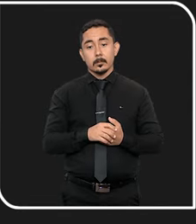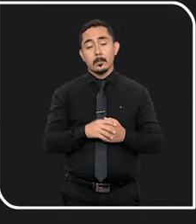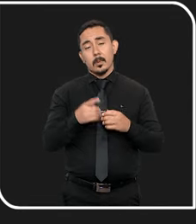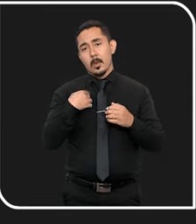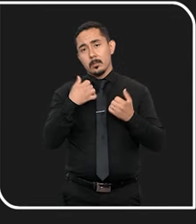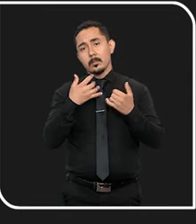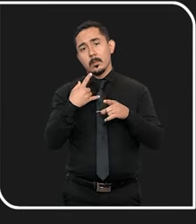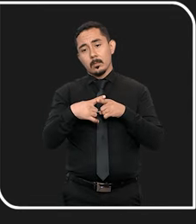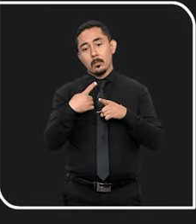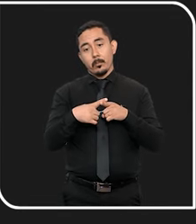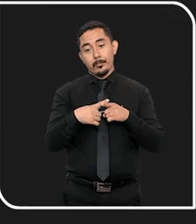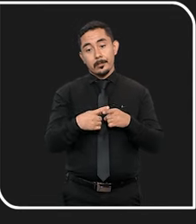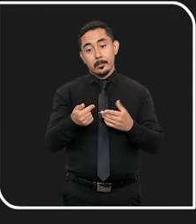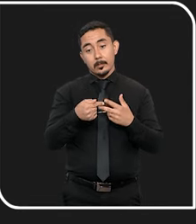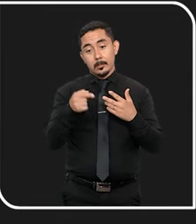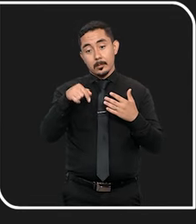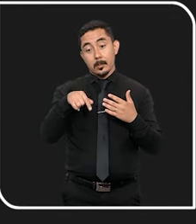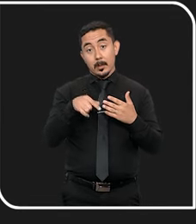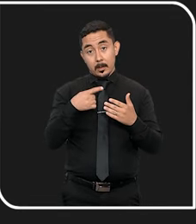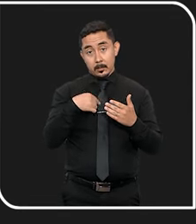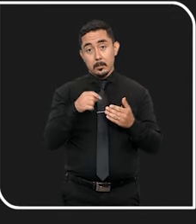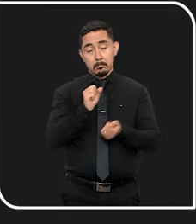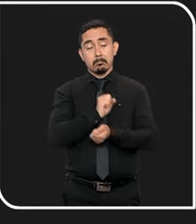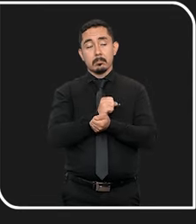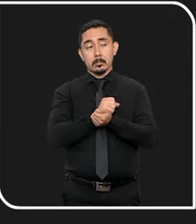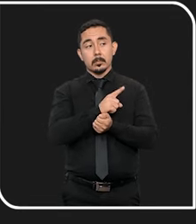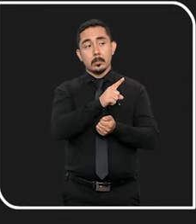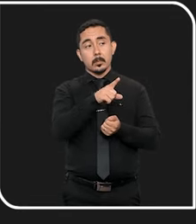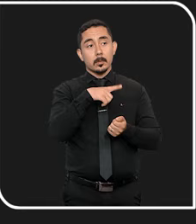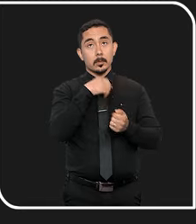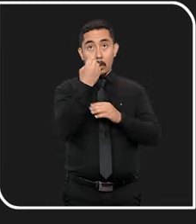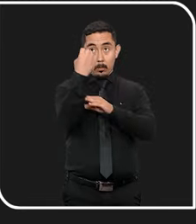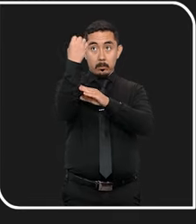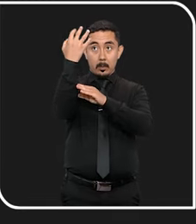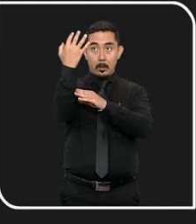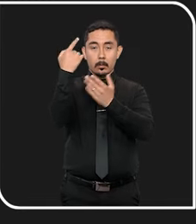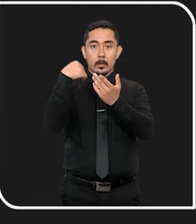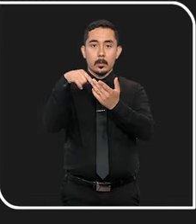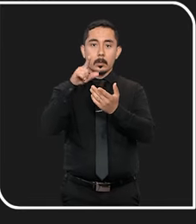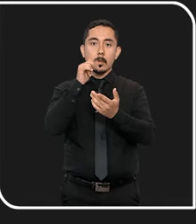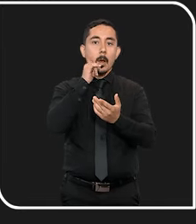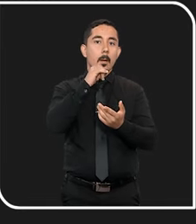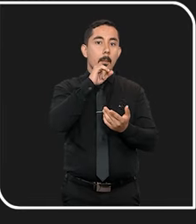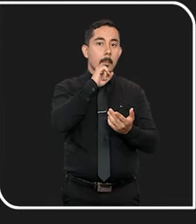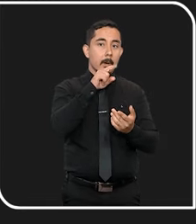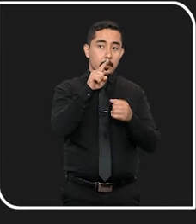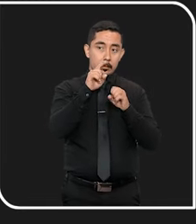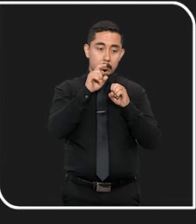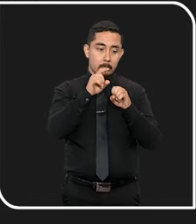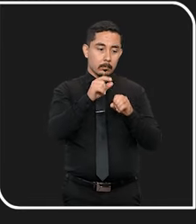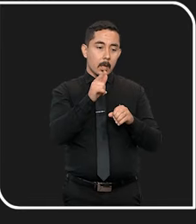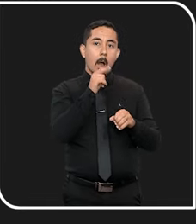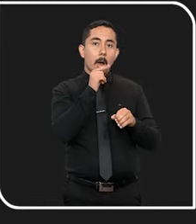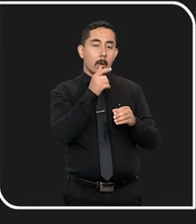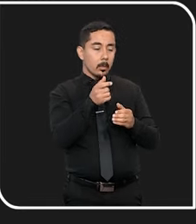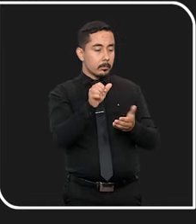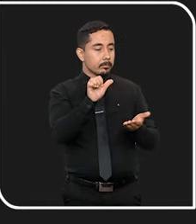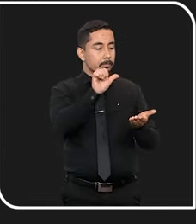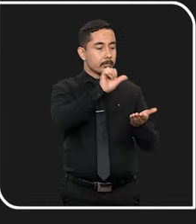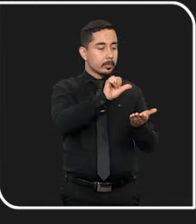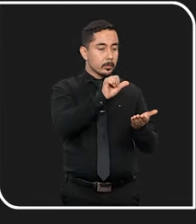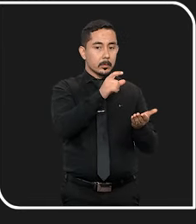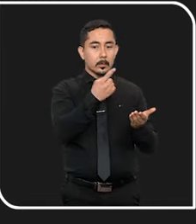e por que que eu tô falando tudo isso porque essa semana eu parei num sinal e tinha uma mãe dando água para um filho